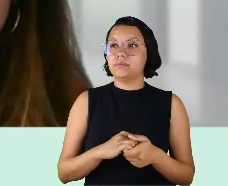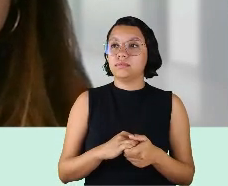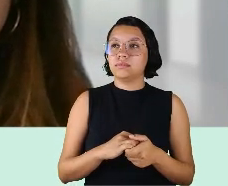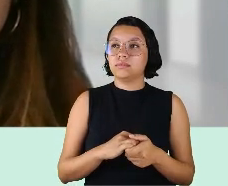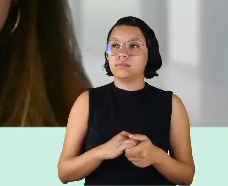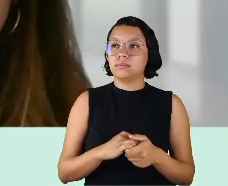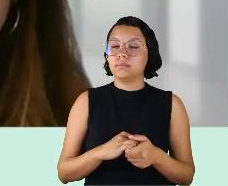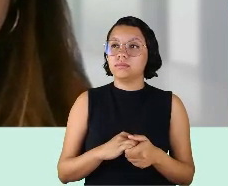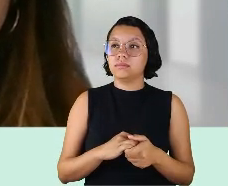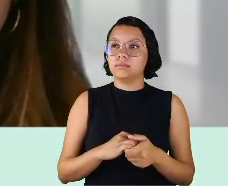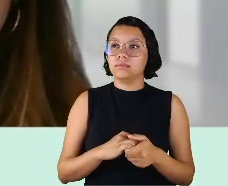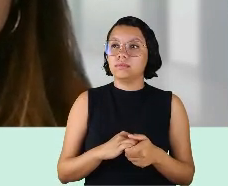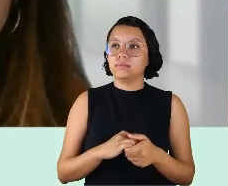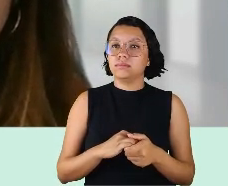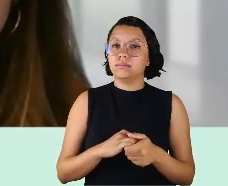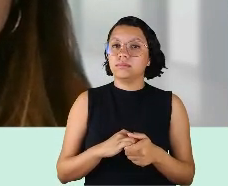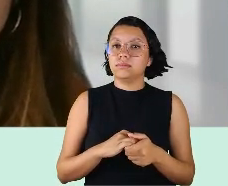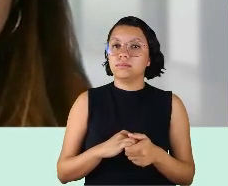eu